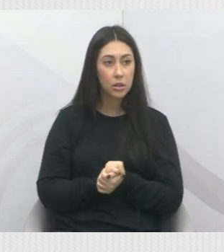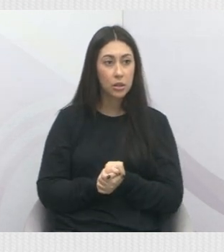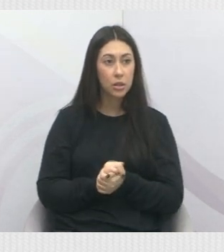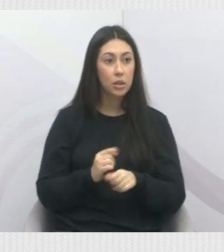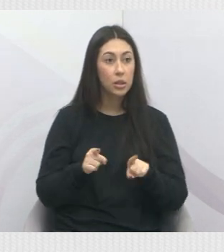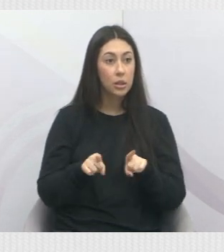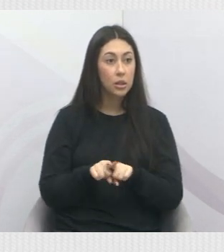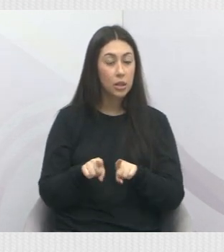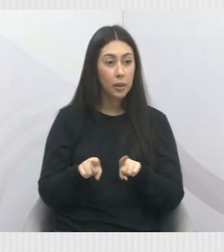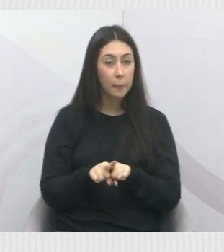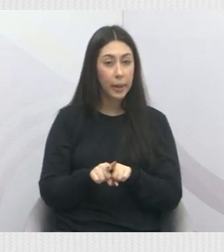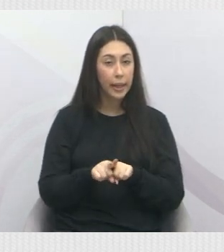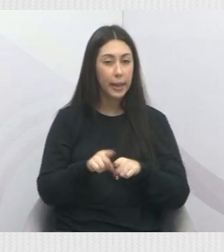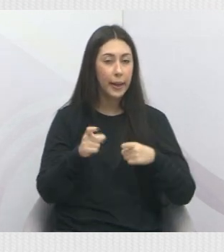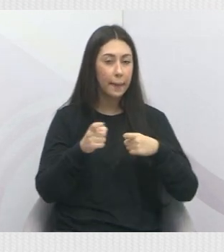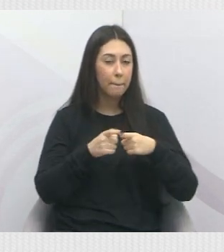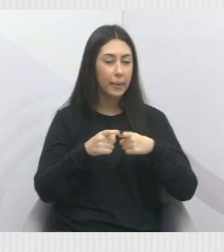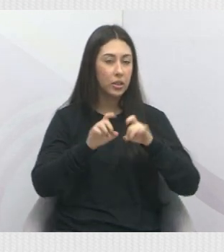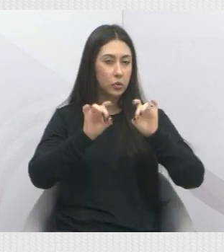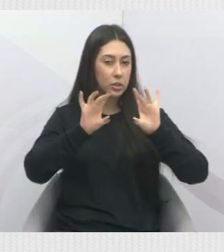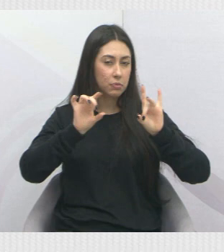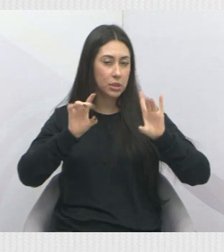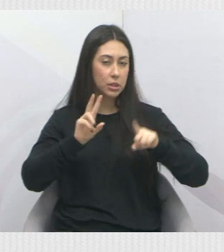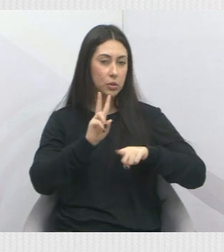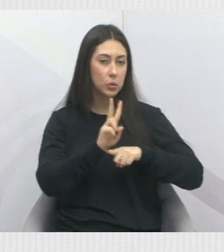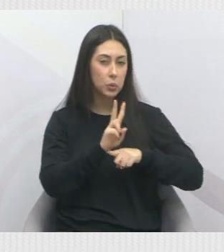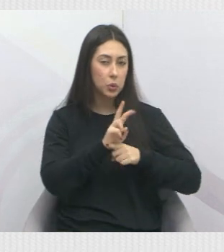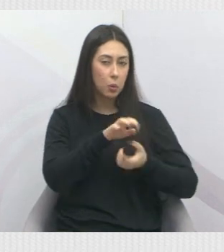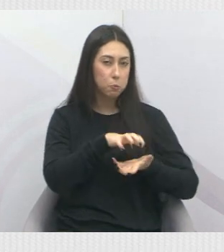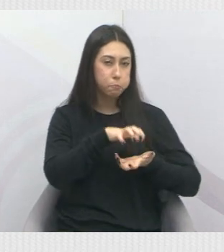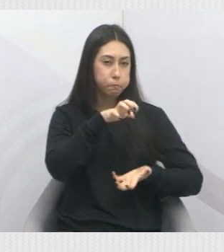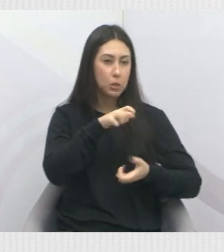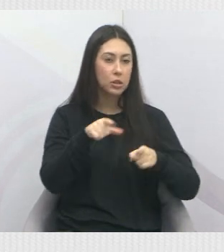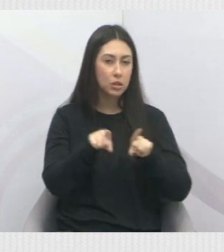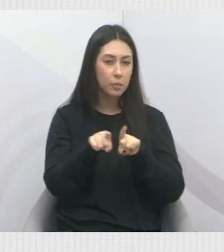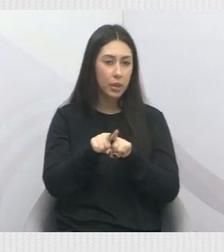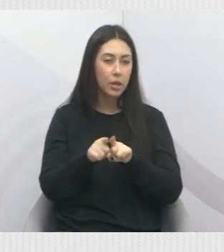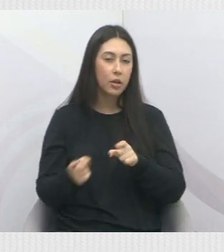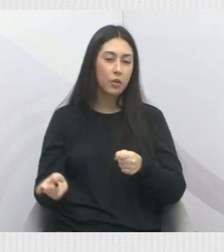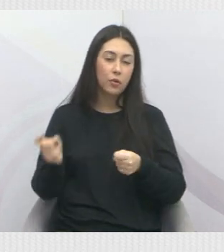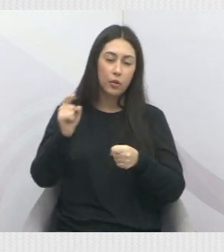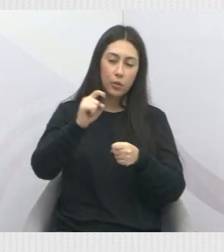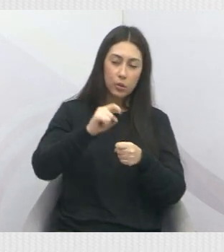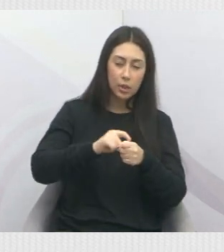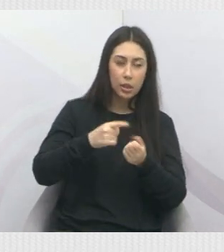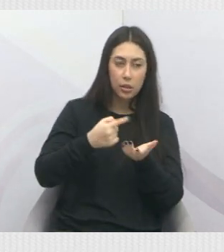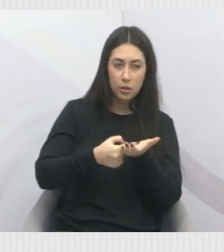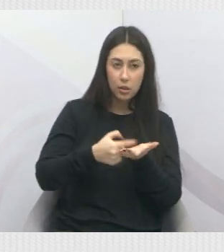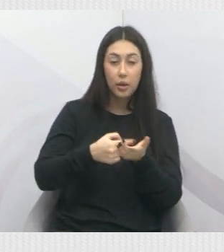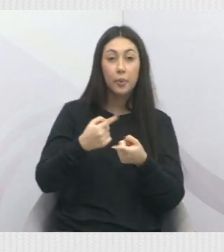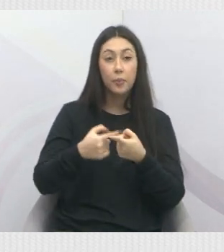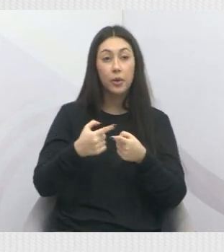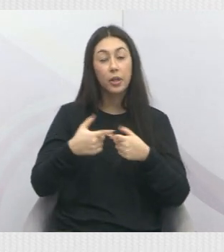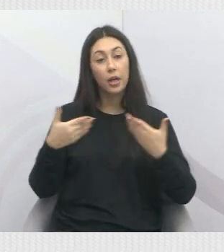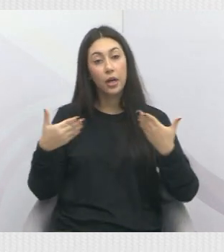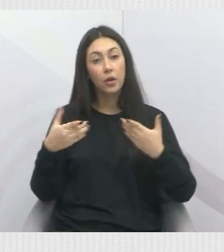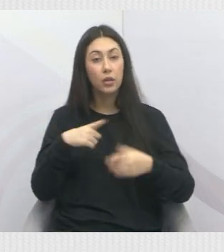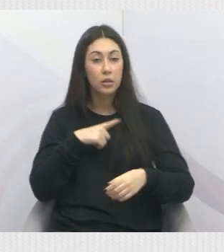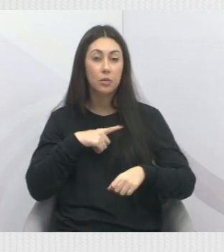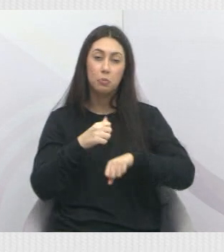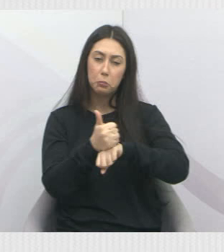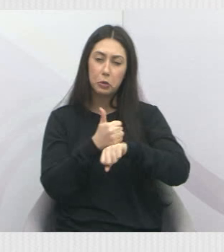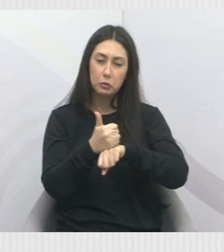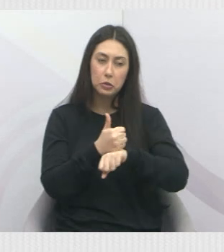a geriatria no próximo quadrimestre provavelmente já volta a ser agendado no quadrimestre devido à contratação de um